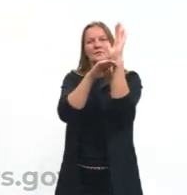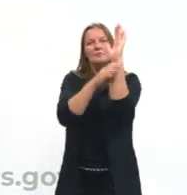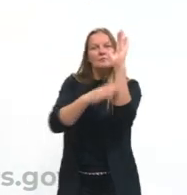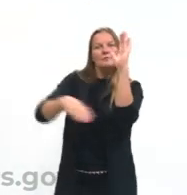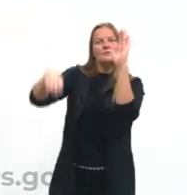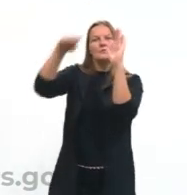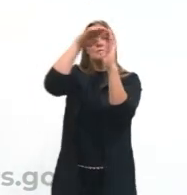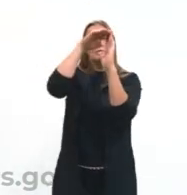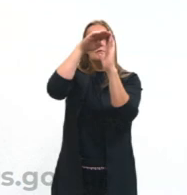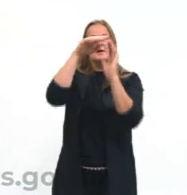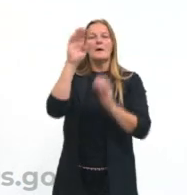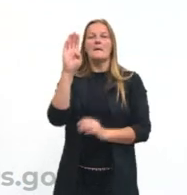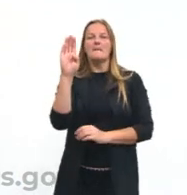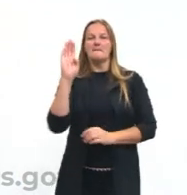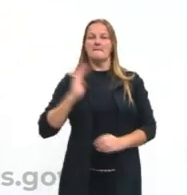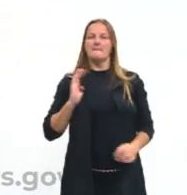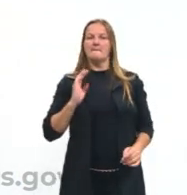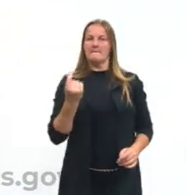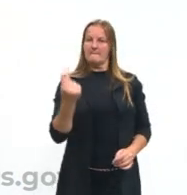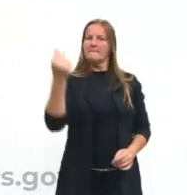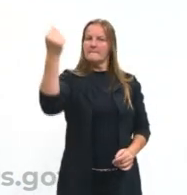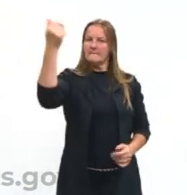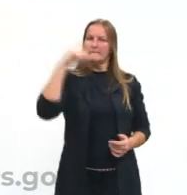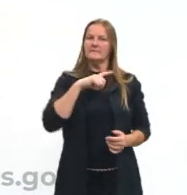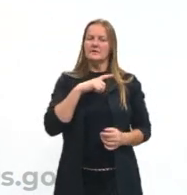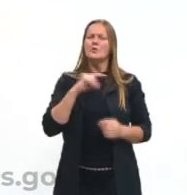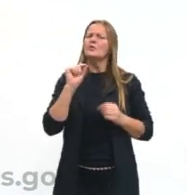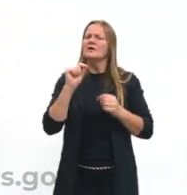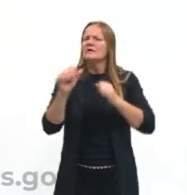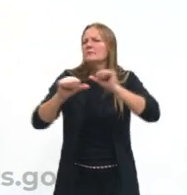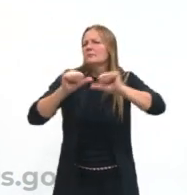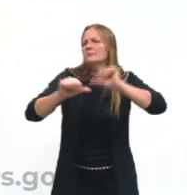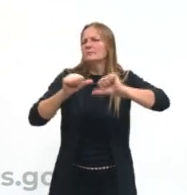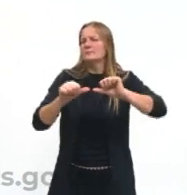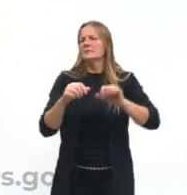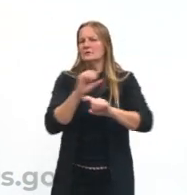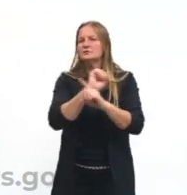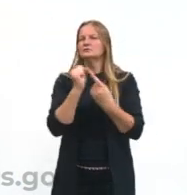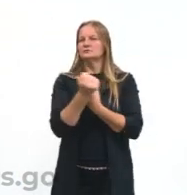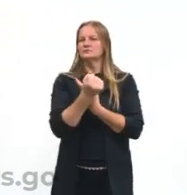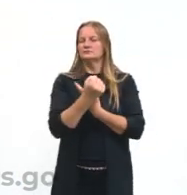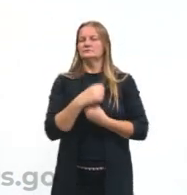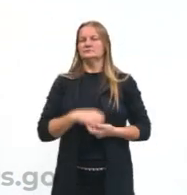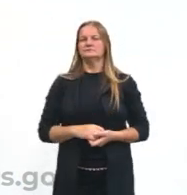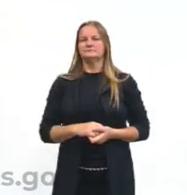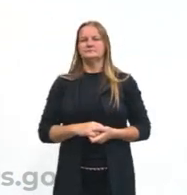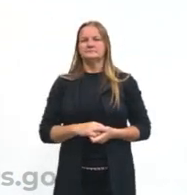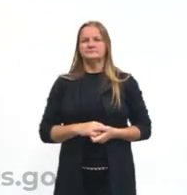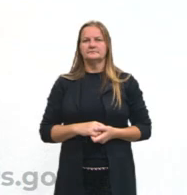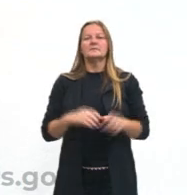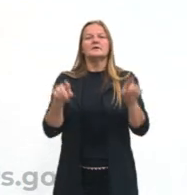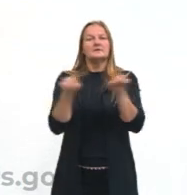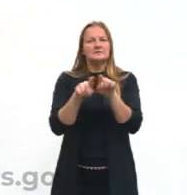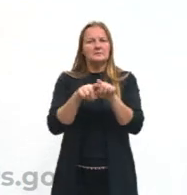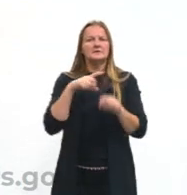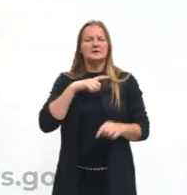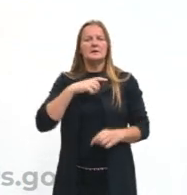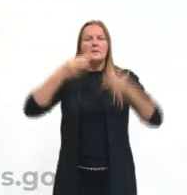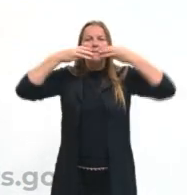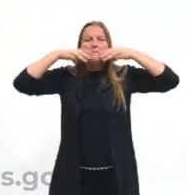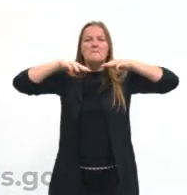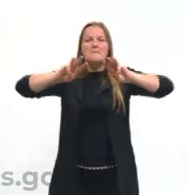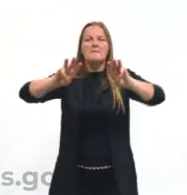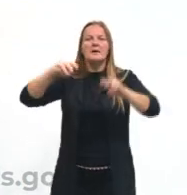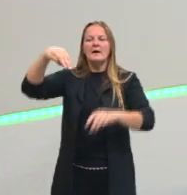bom no campo das ideias essas mudanças que vão favorecendo o surgimento da sociologia também nós temos Maquiavel